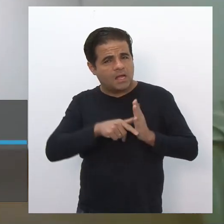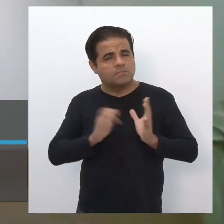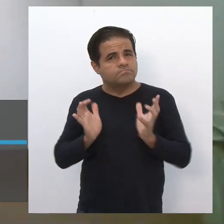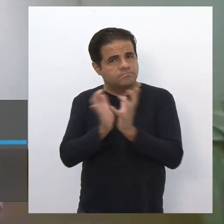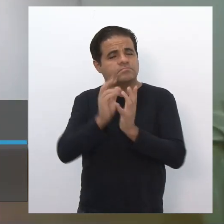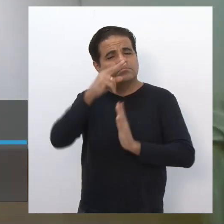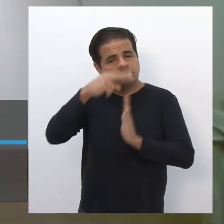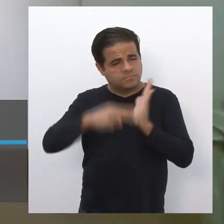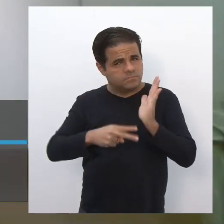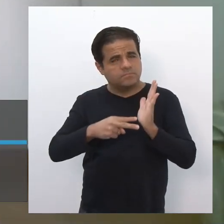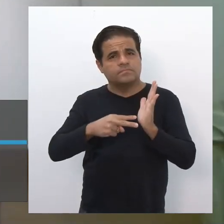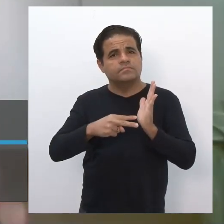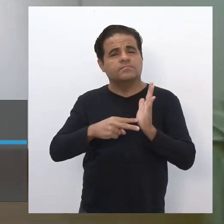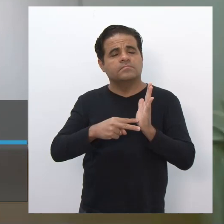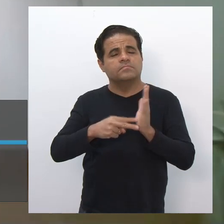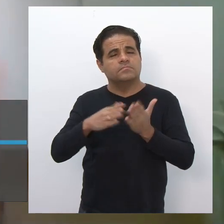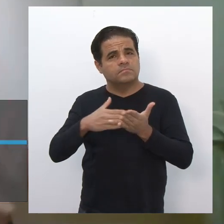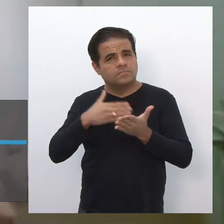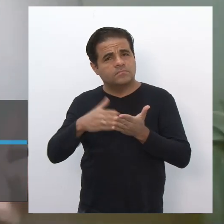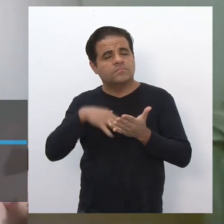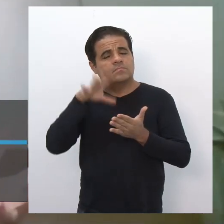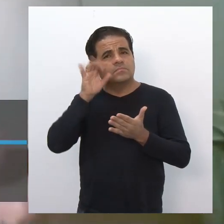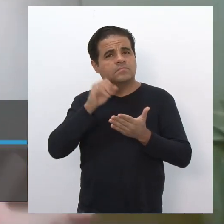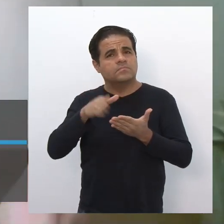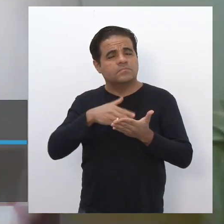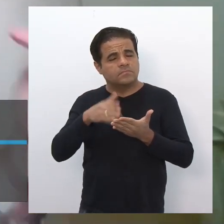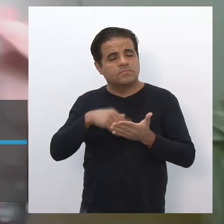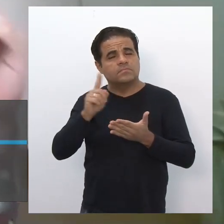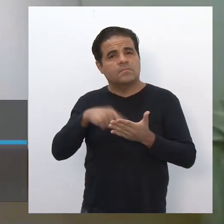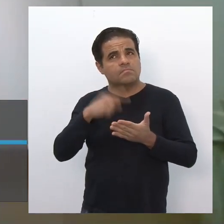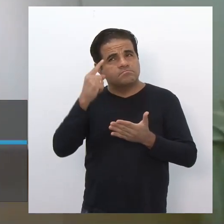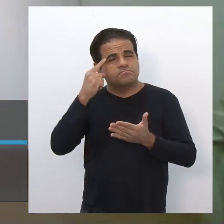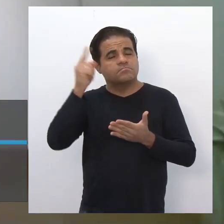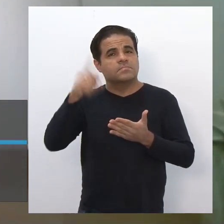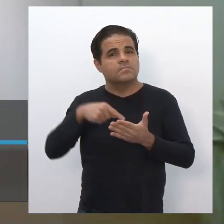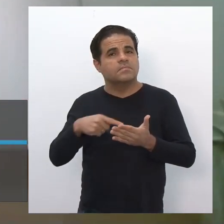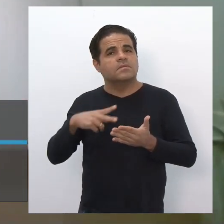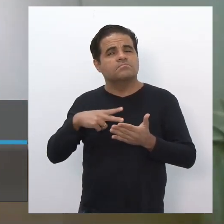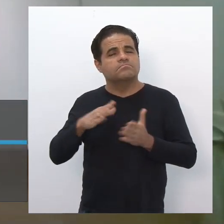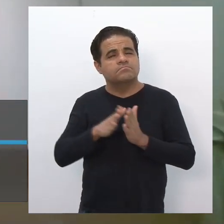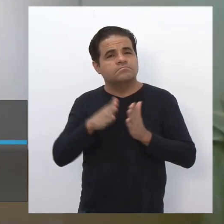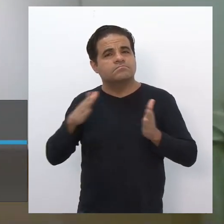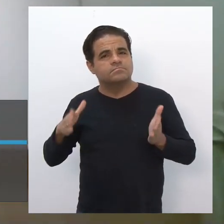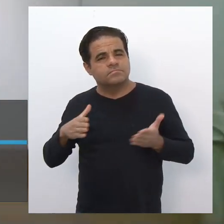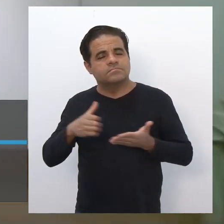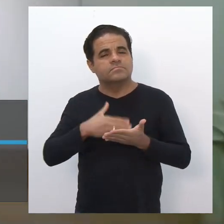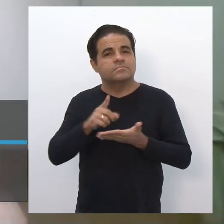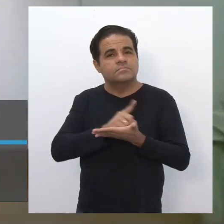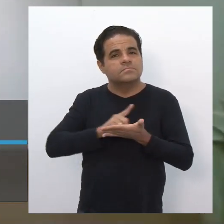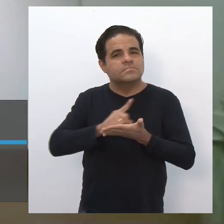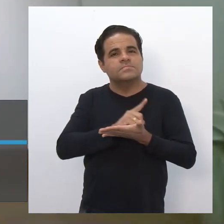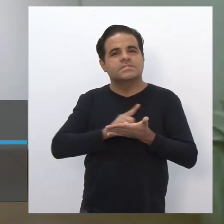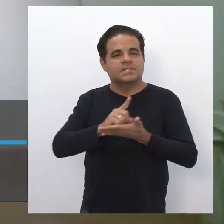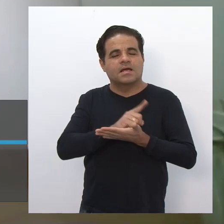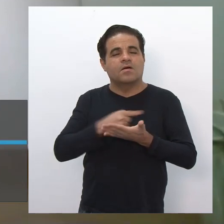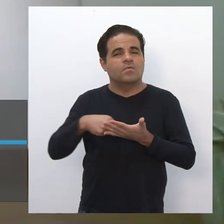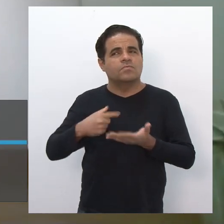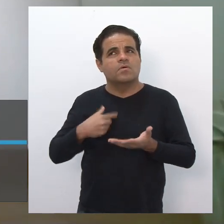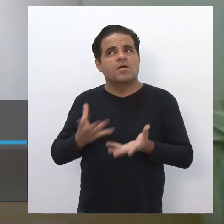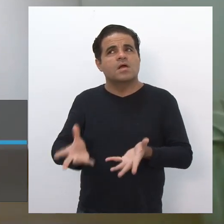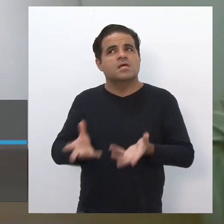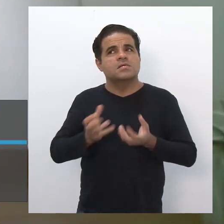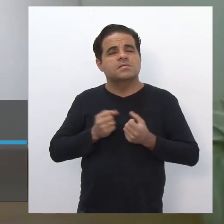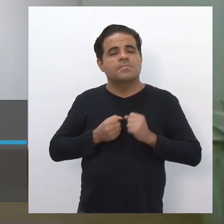de leitura do audiolivro, dos clubes tradicionais, realmente é essa particularidade do meio digital. Quando eu recebi